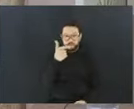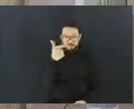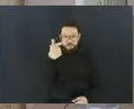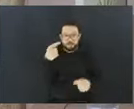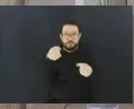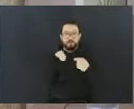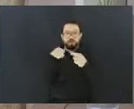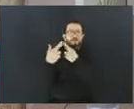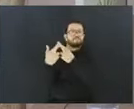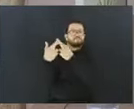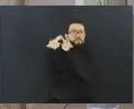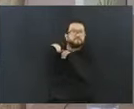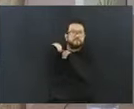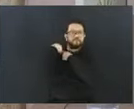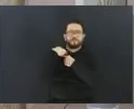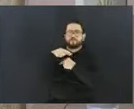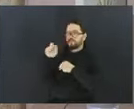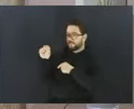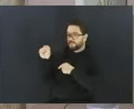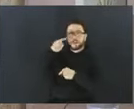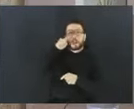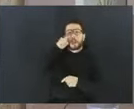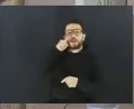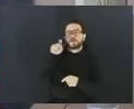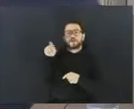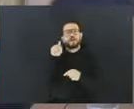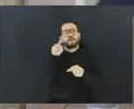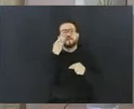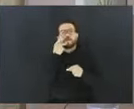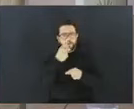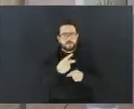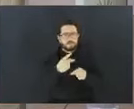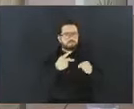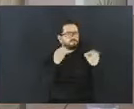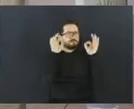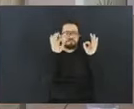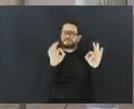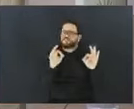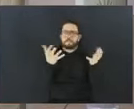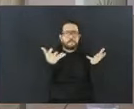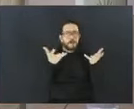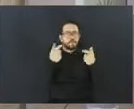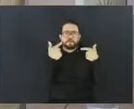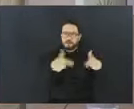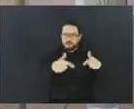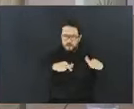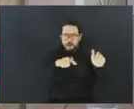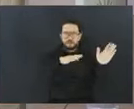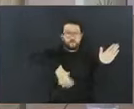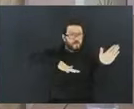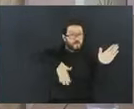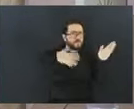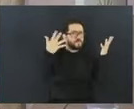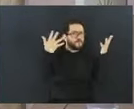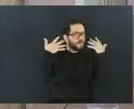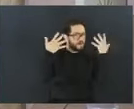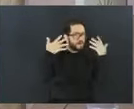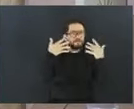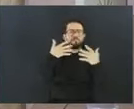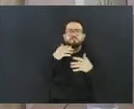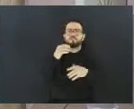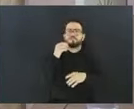nosso vereador Alexandre Leprevô, foi uma operação de sucesso, pois nós tivemos o maior número de pessoas